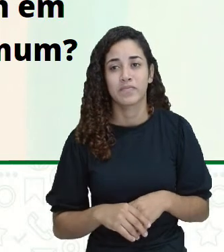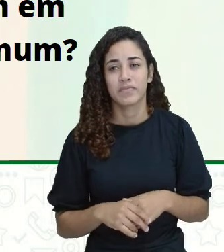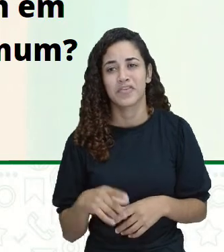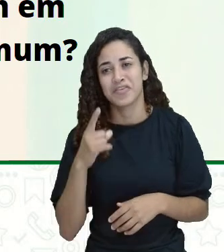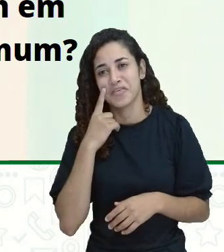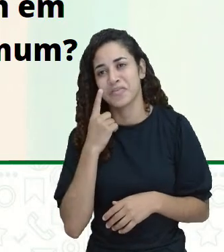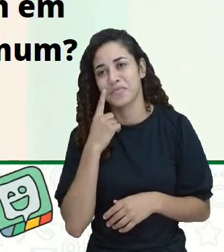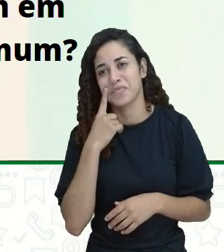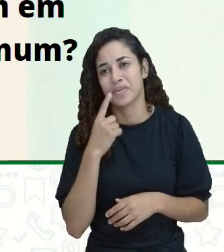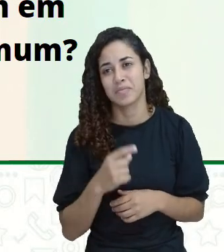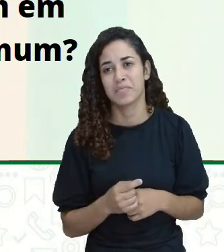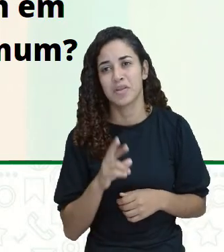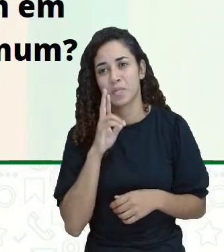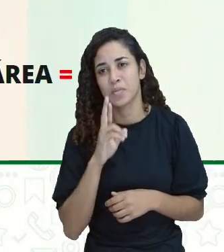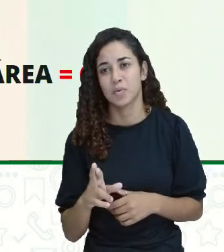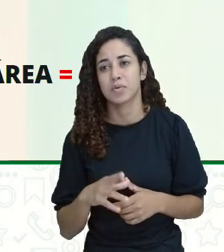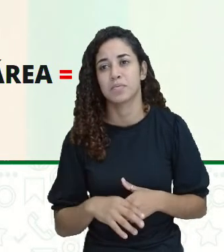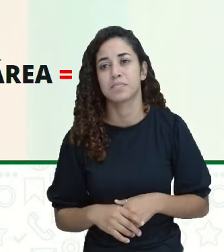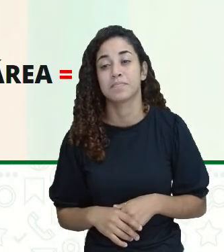resposta.